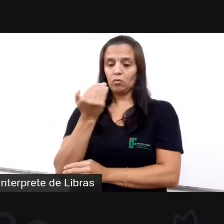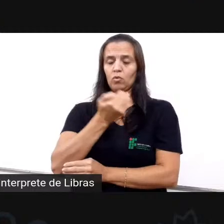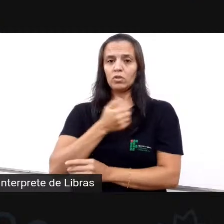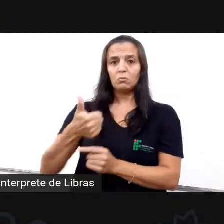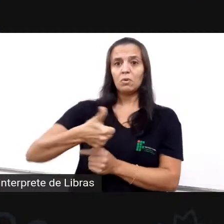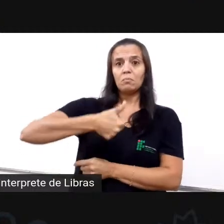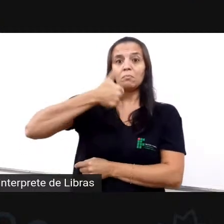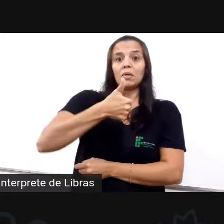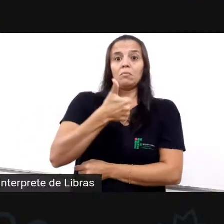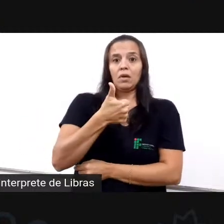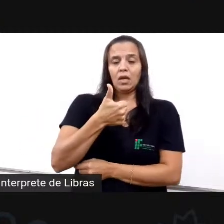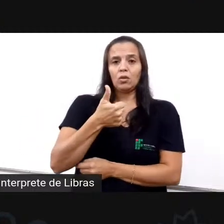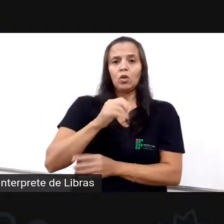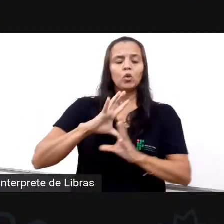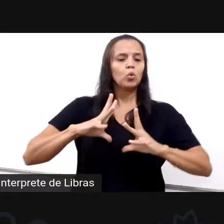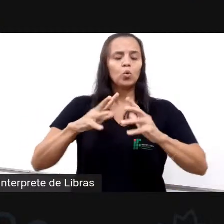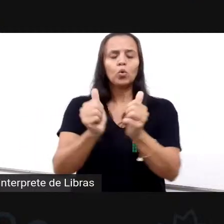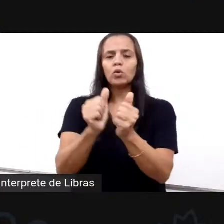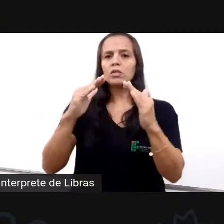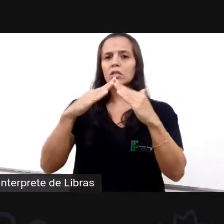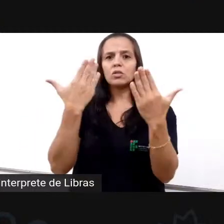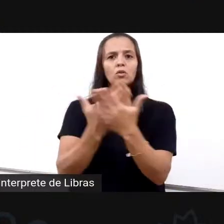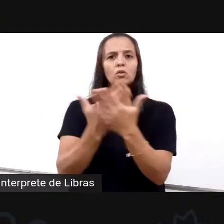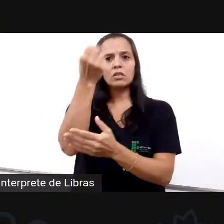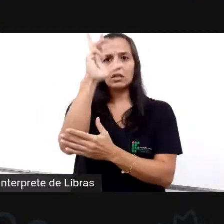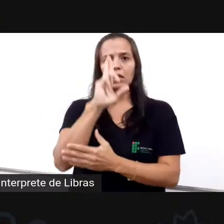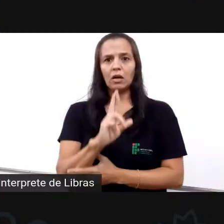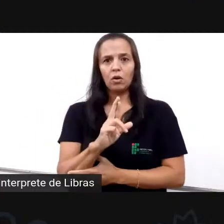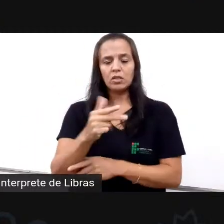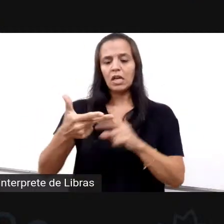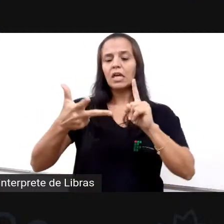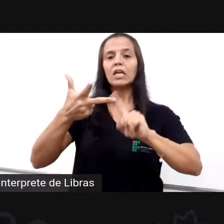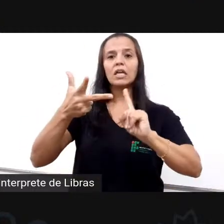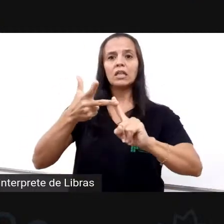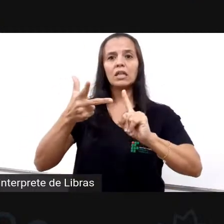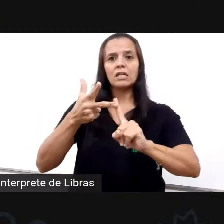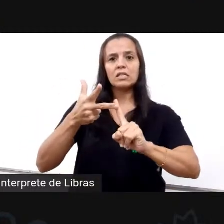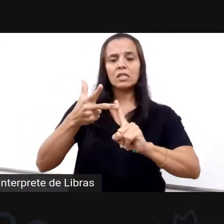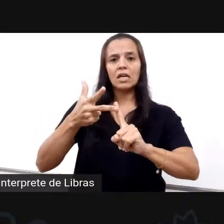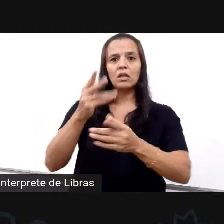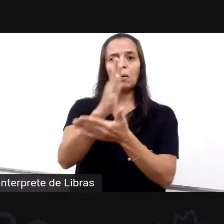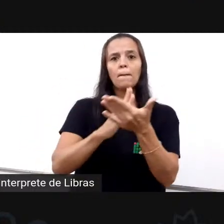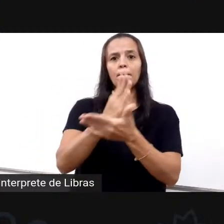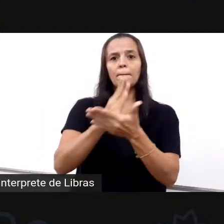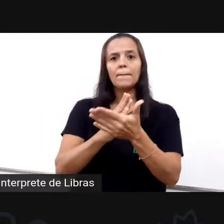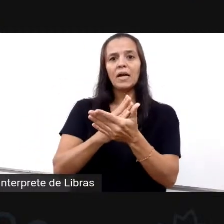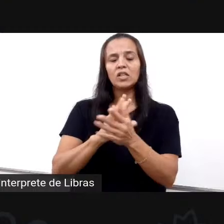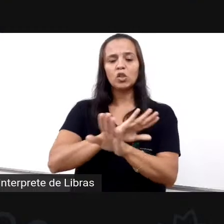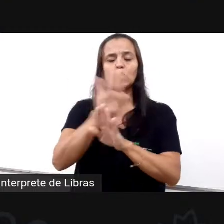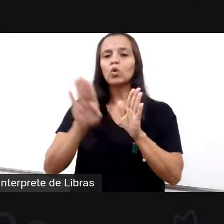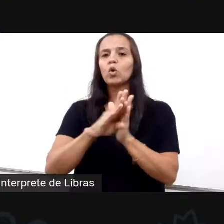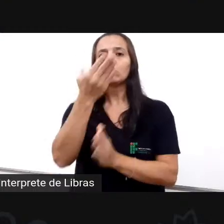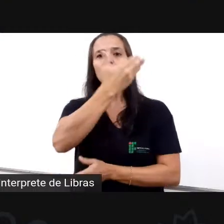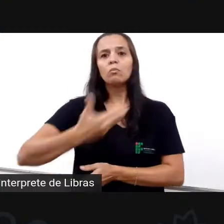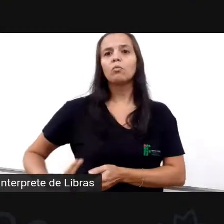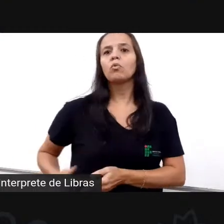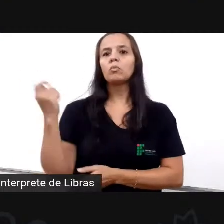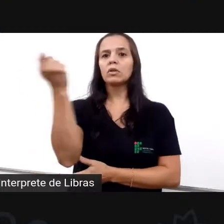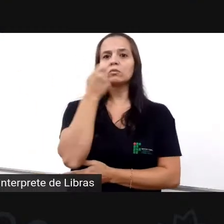lugar entre todas as escolas de Santa Rosa e terceira melhor média entre as escolas públicas do Rio Grande do